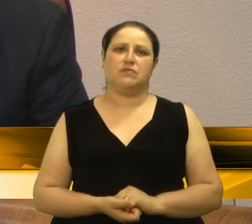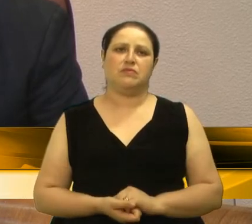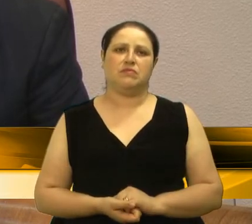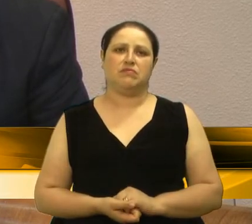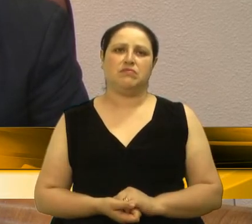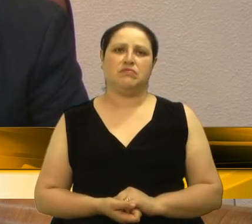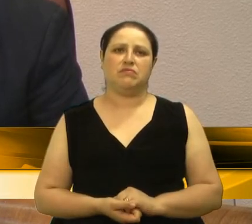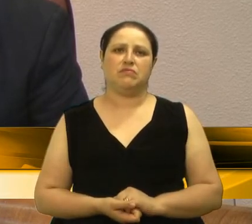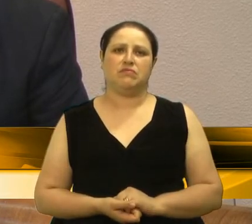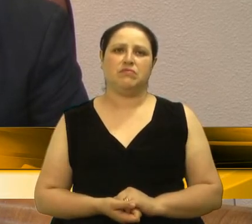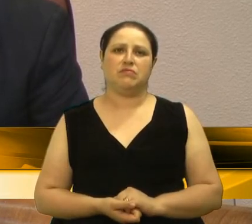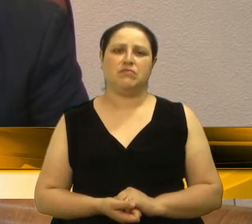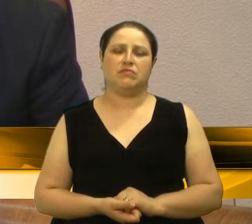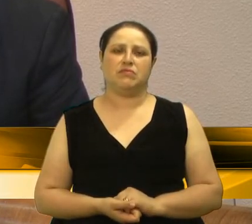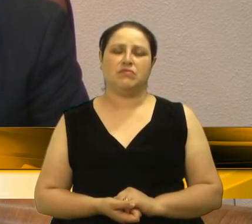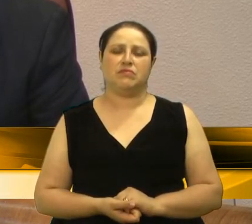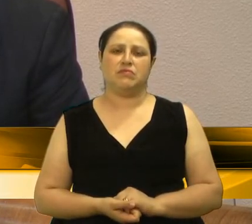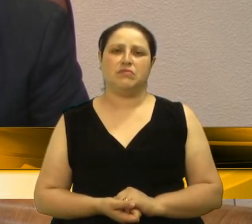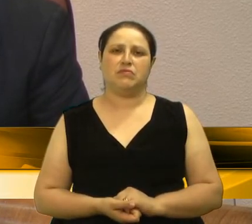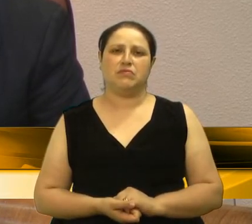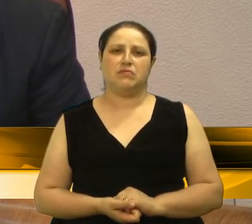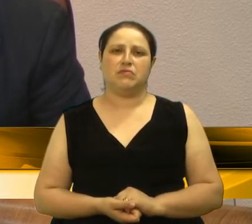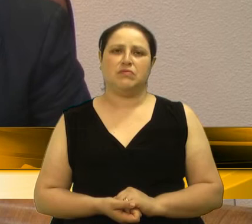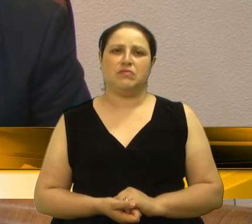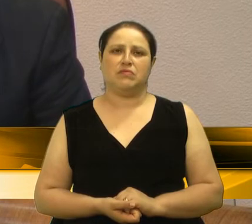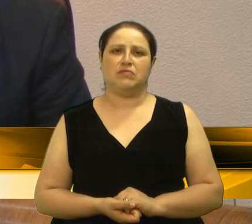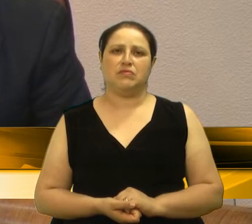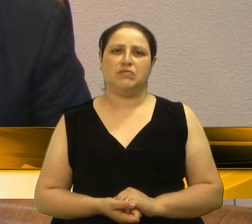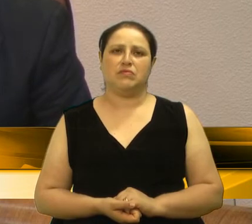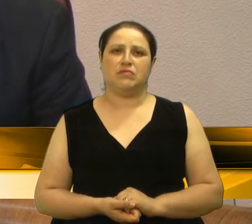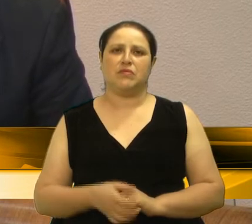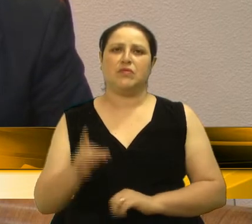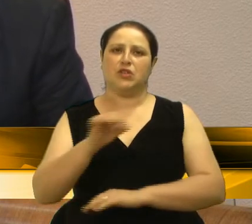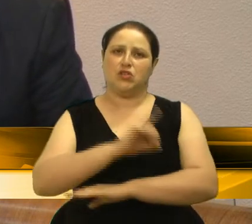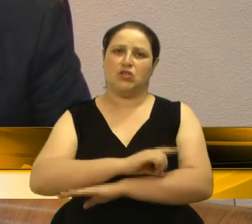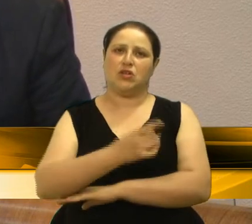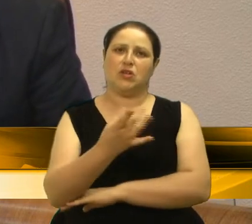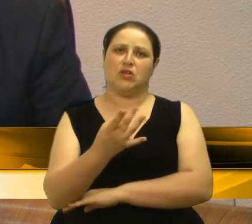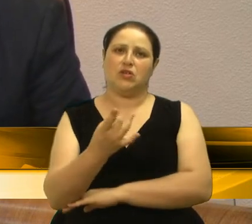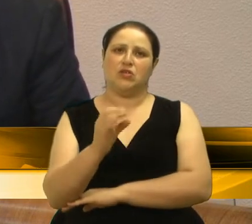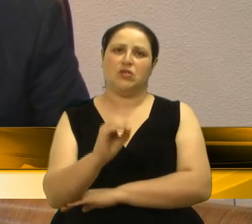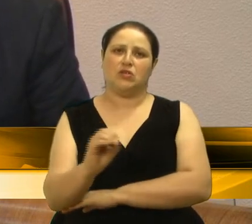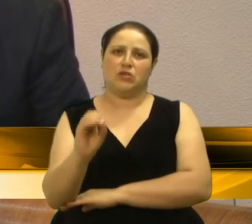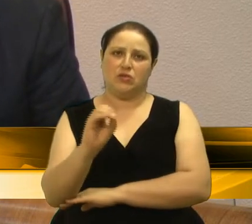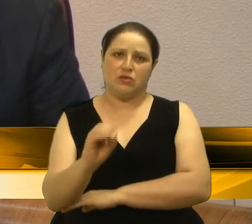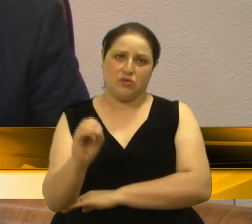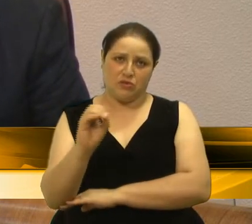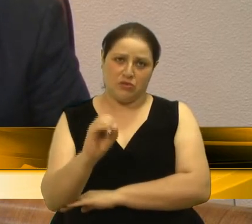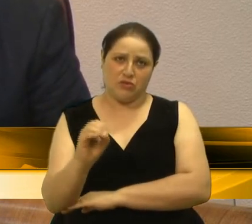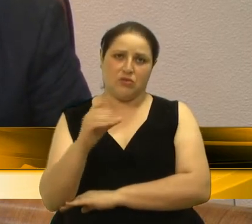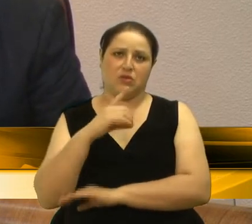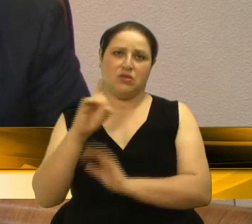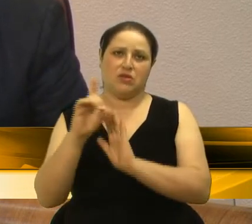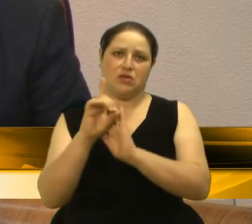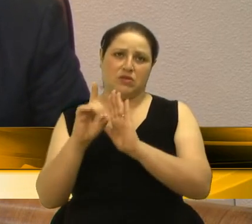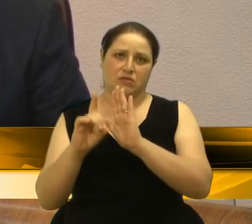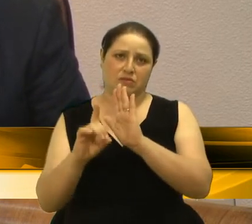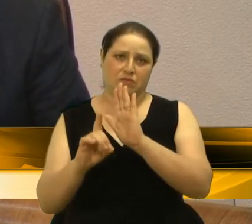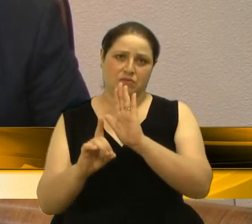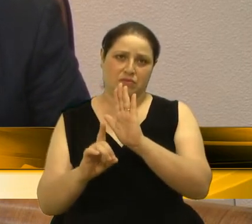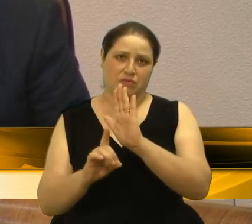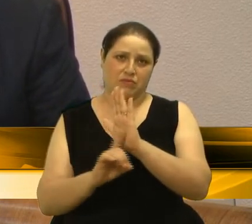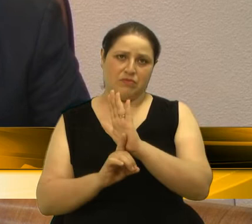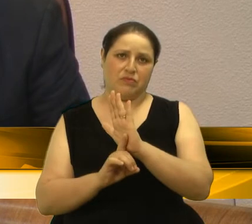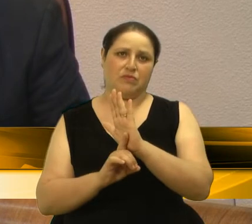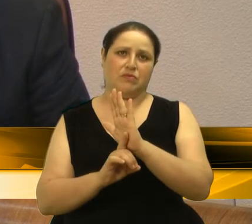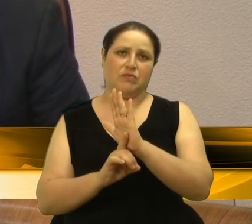500.951.5.2019.8.21.0010, fecha parênteses. No dia 14 de outubro, nos termos do Decreto-Lei nº 201/67, o agravado